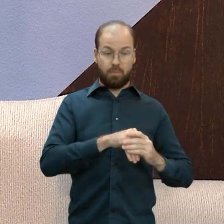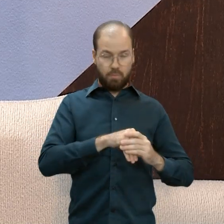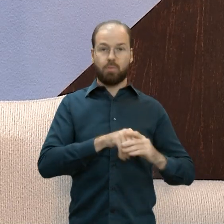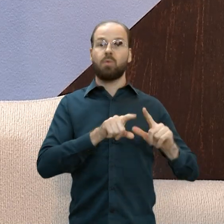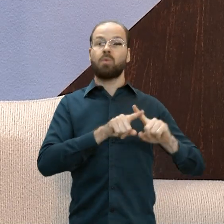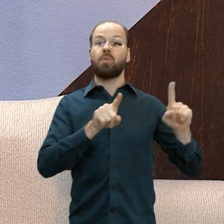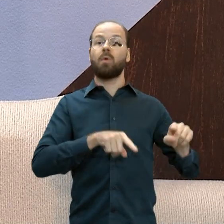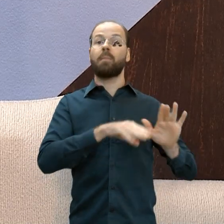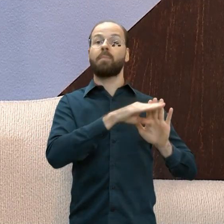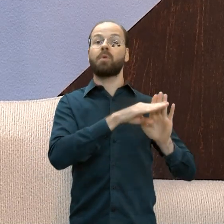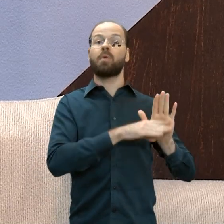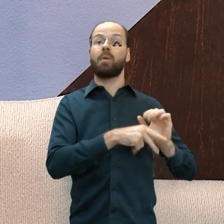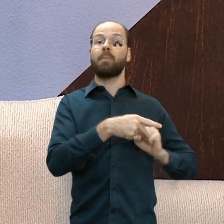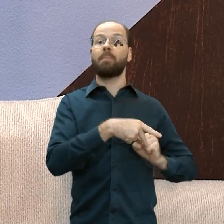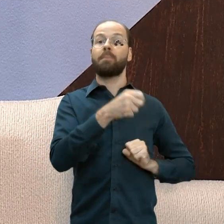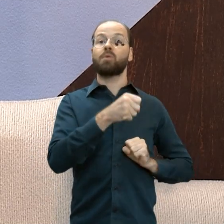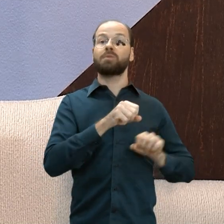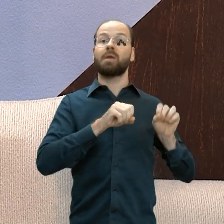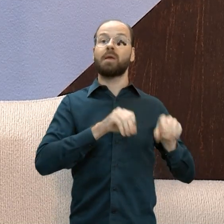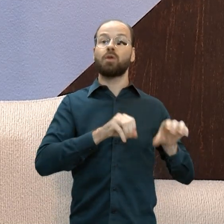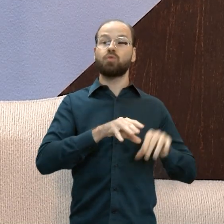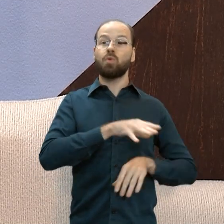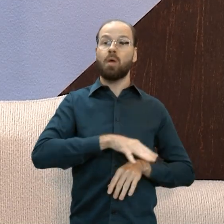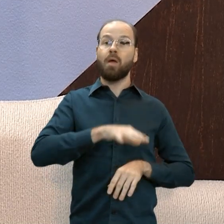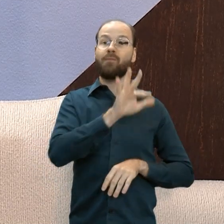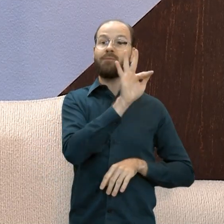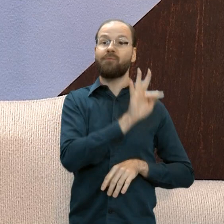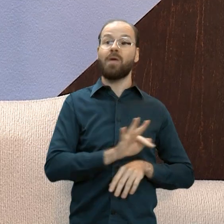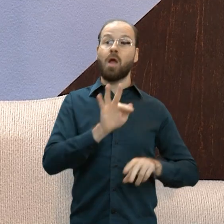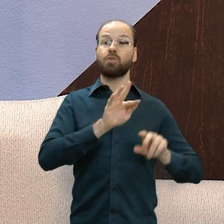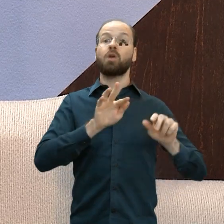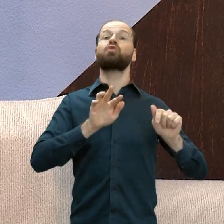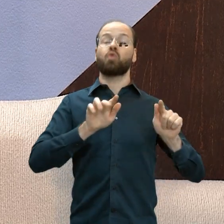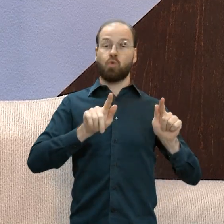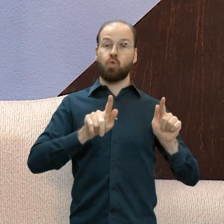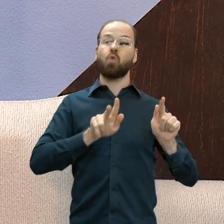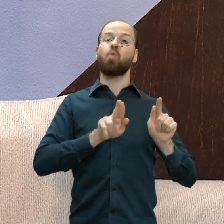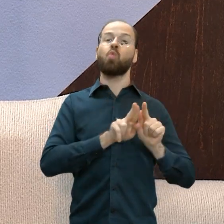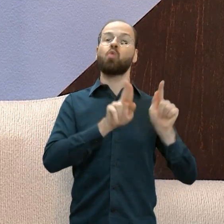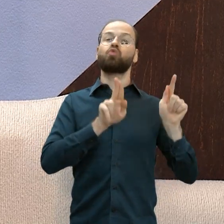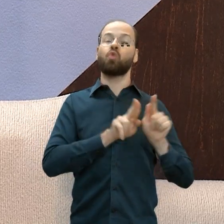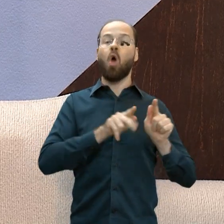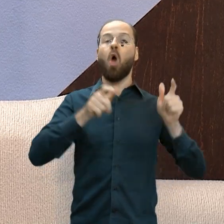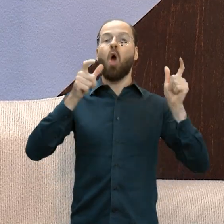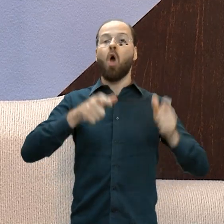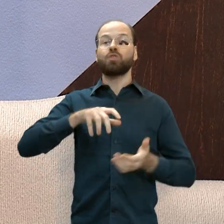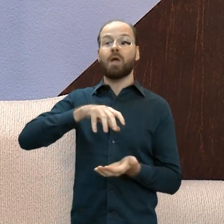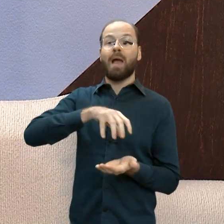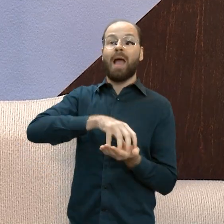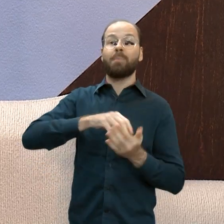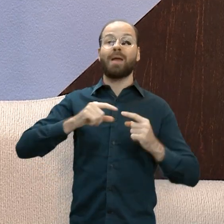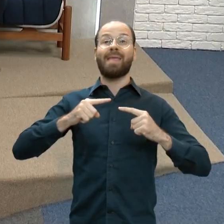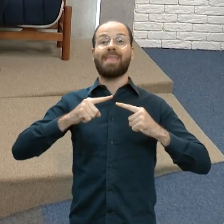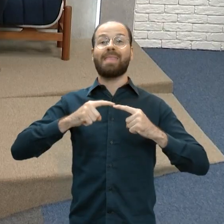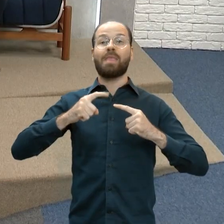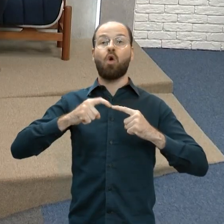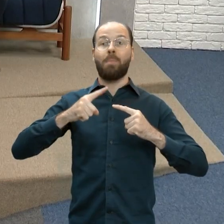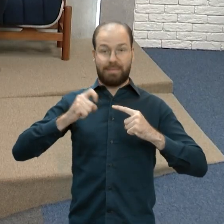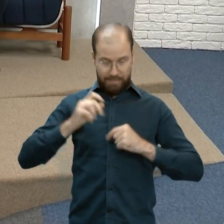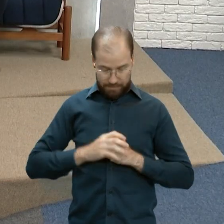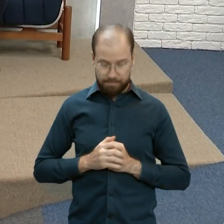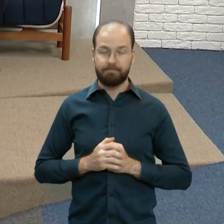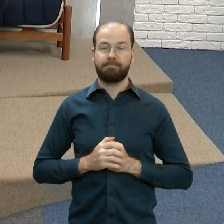em Educação na faculdade da UEG, no campus de Inhumas. Bacana. E você,